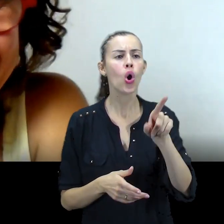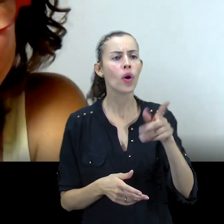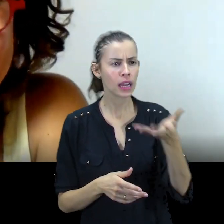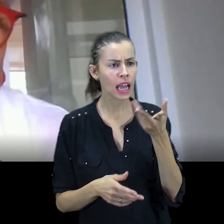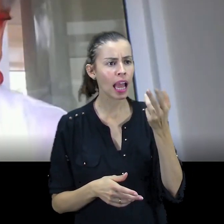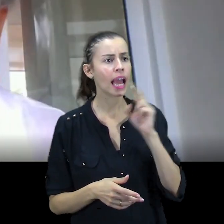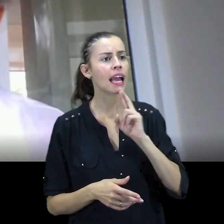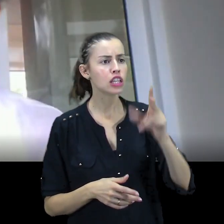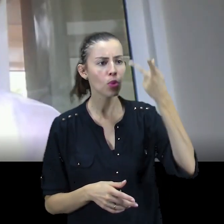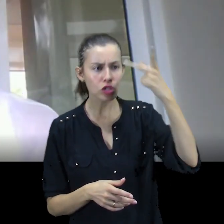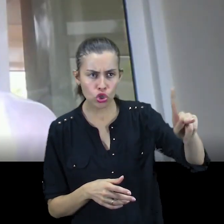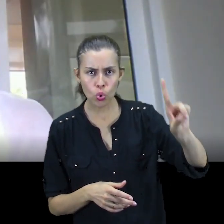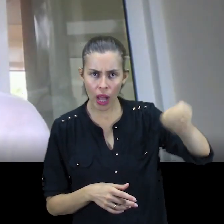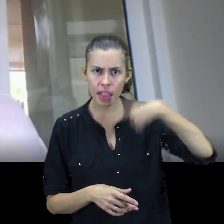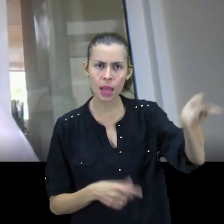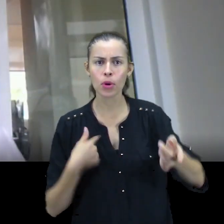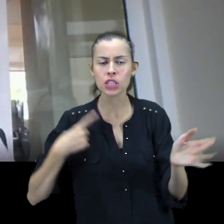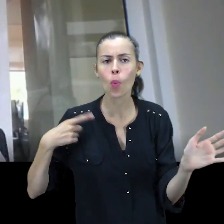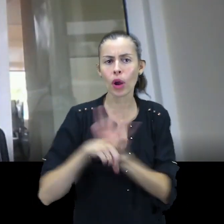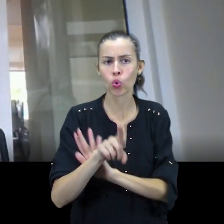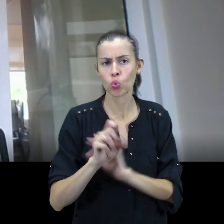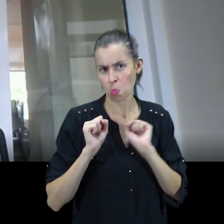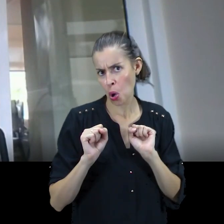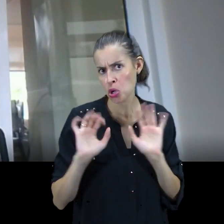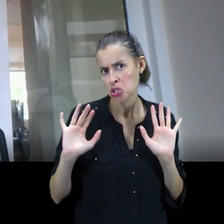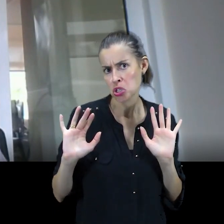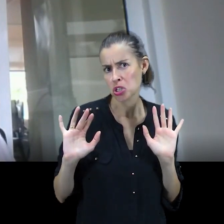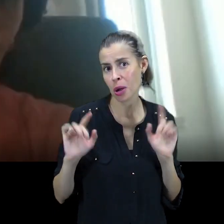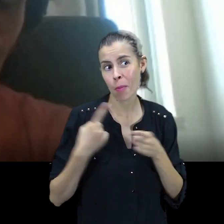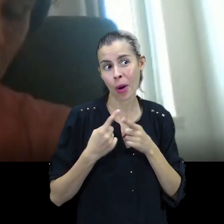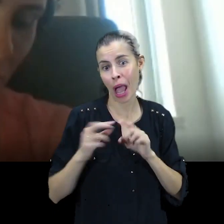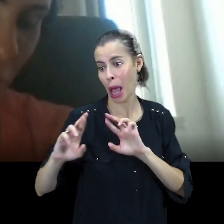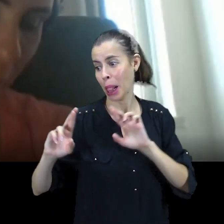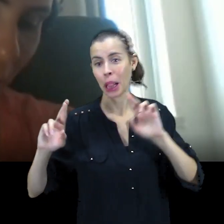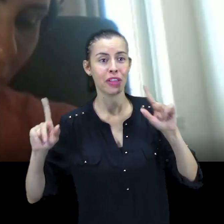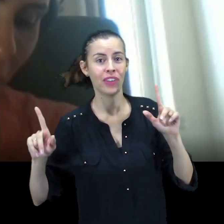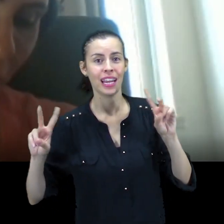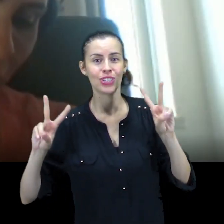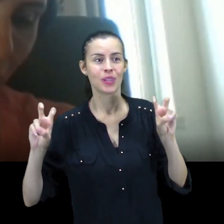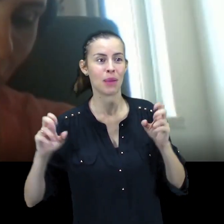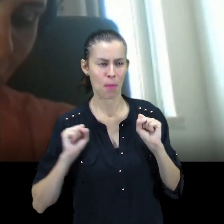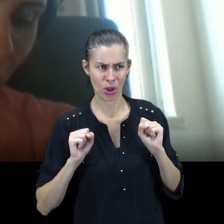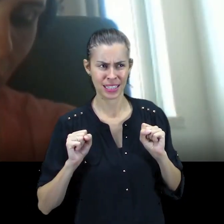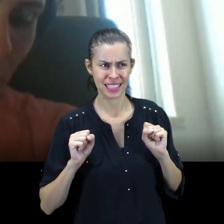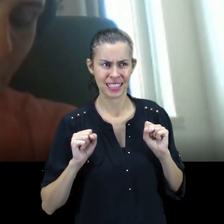A professora nos diga como ela acha melhor. Eu posso responder, então, a sua, Silvia.